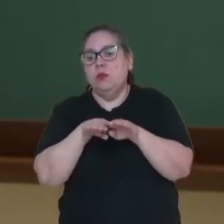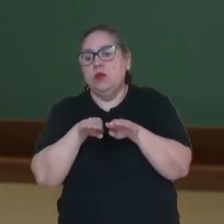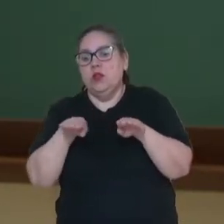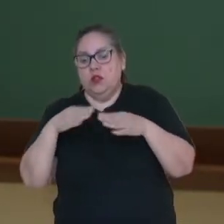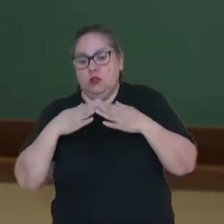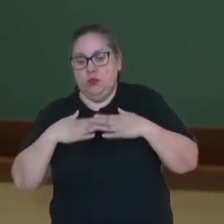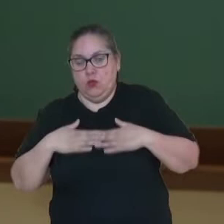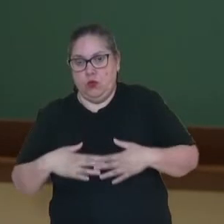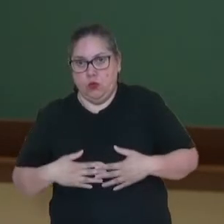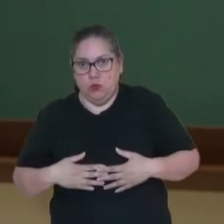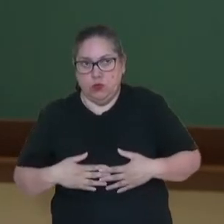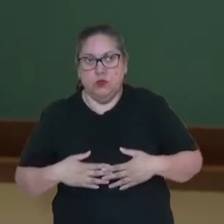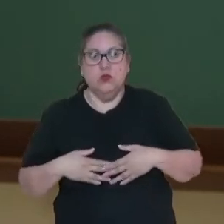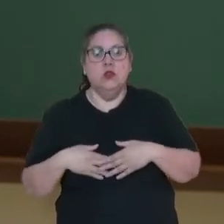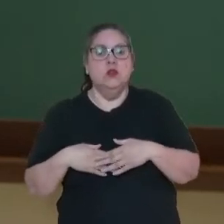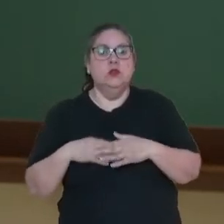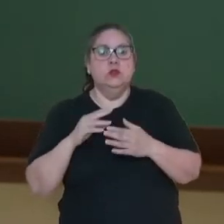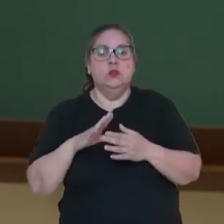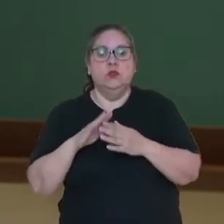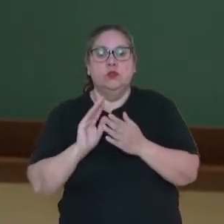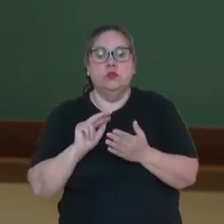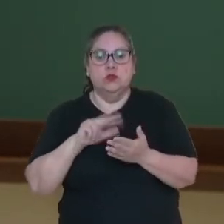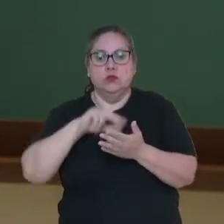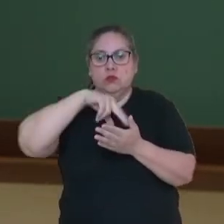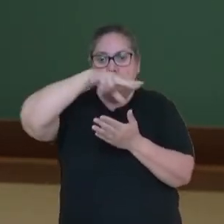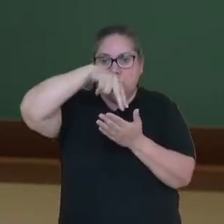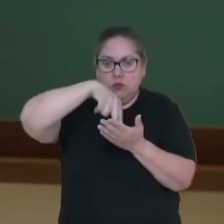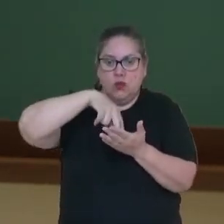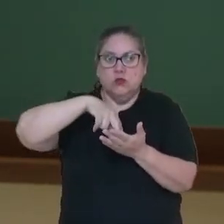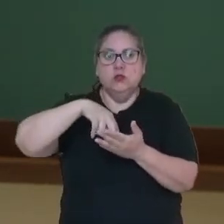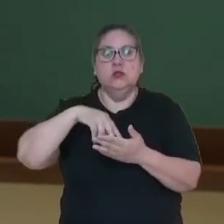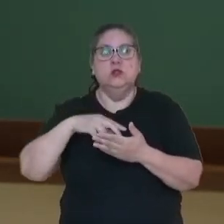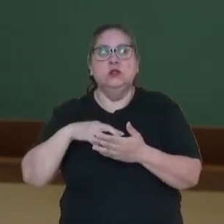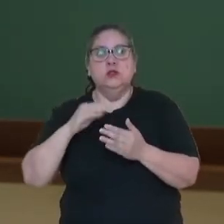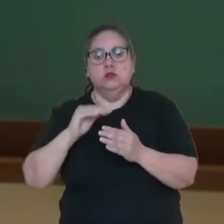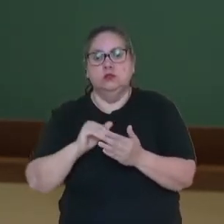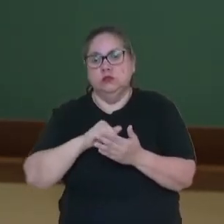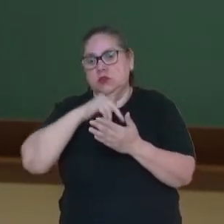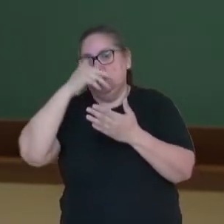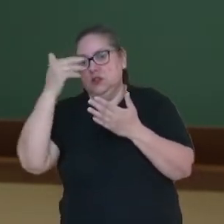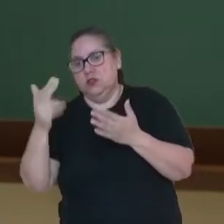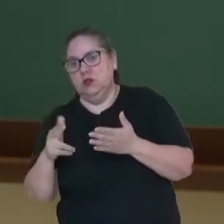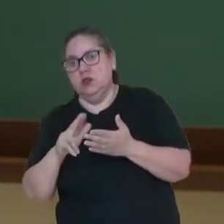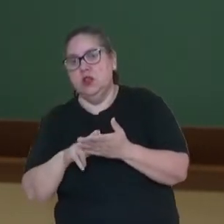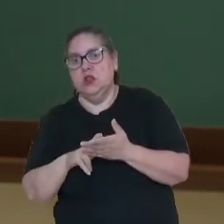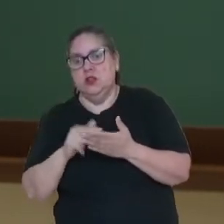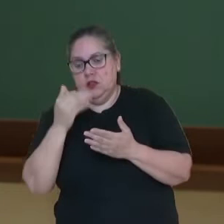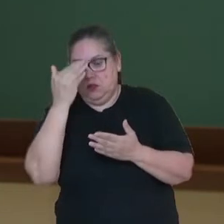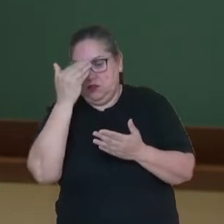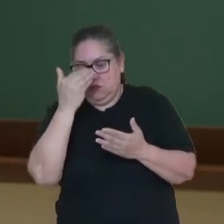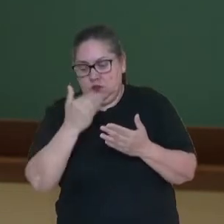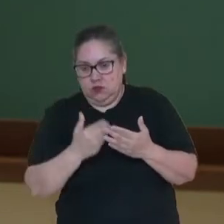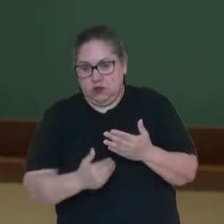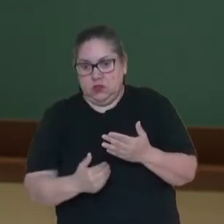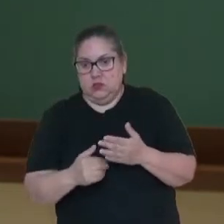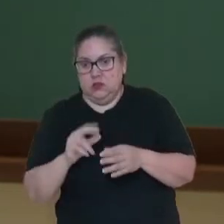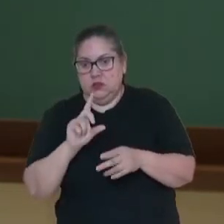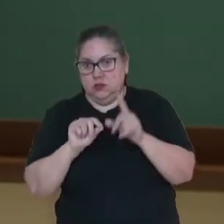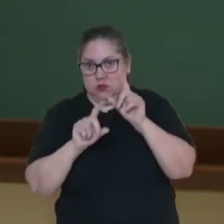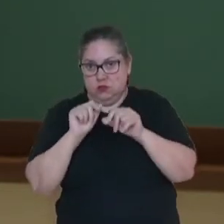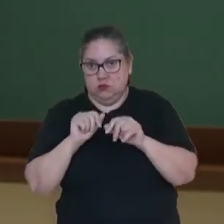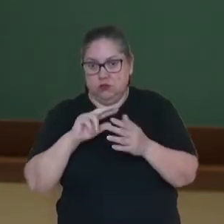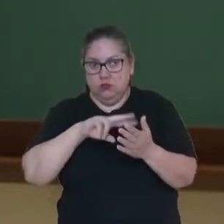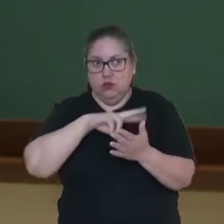meu corpo. Então, no mortal, eu giro no plano transversal. Na estrela,